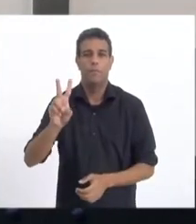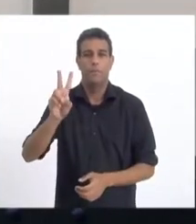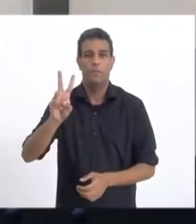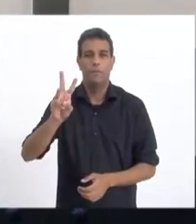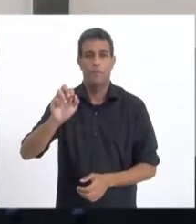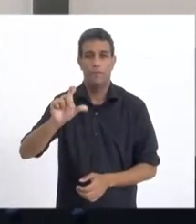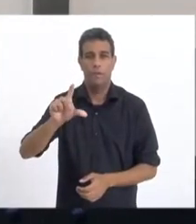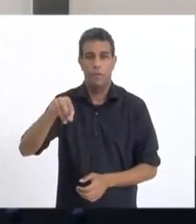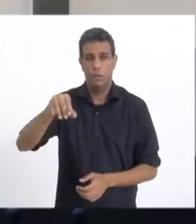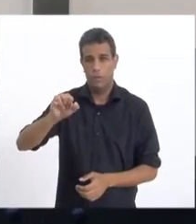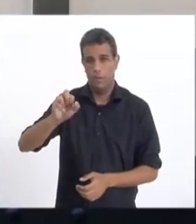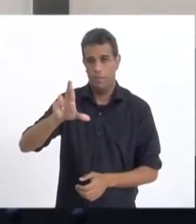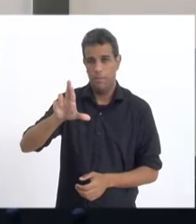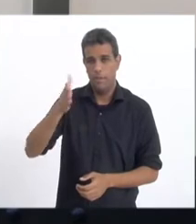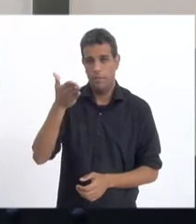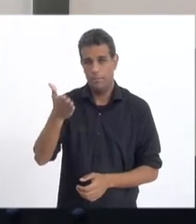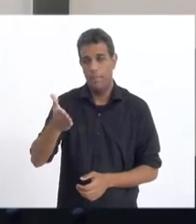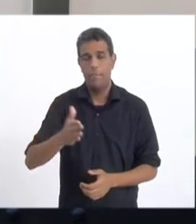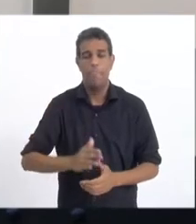está